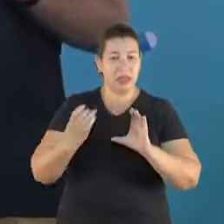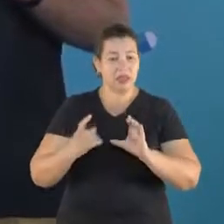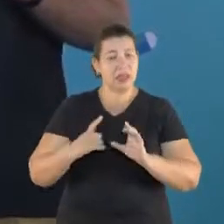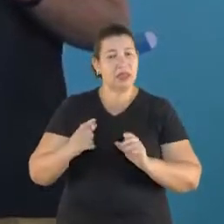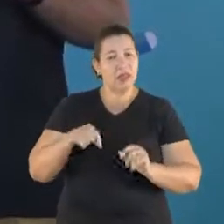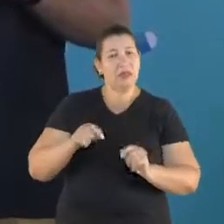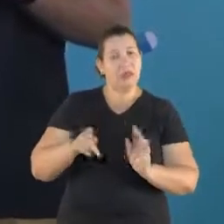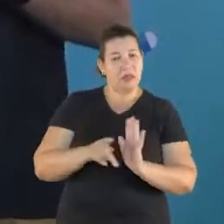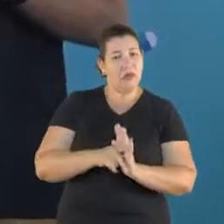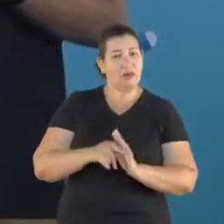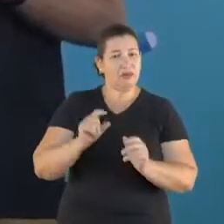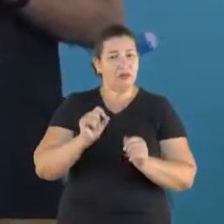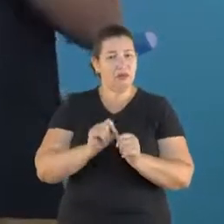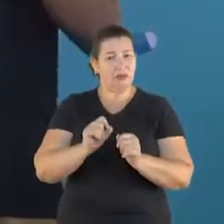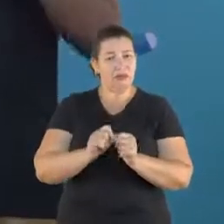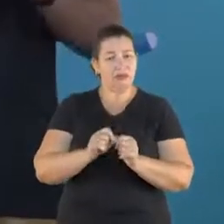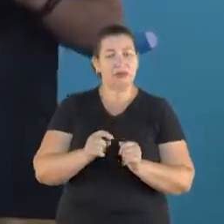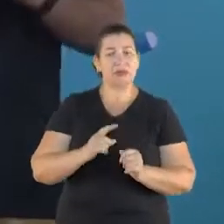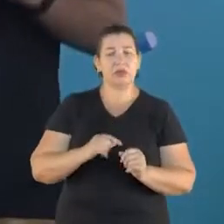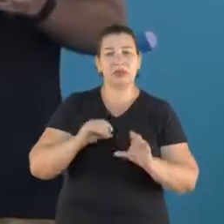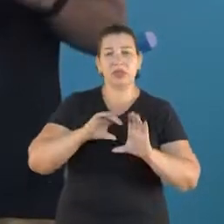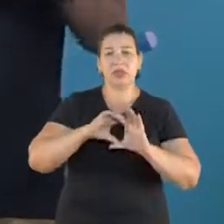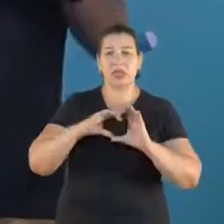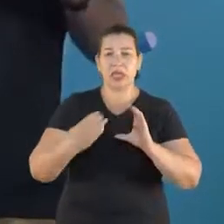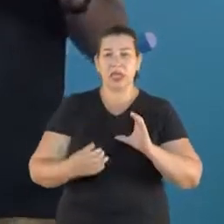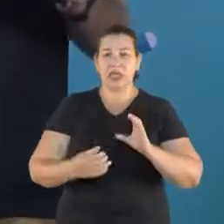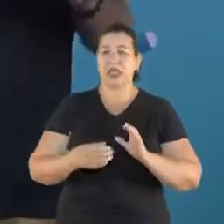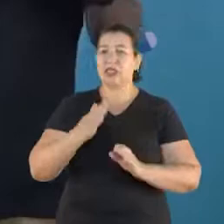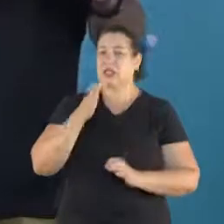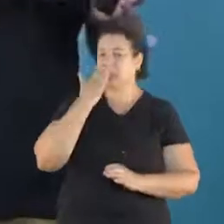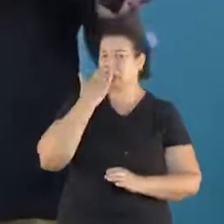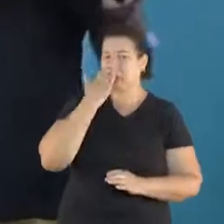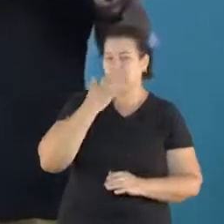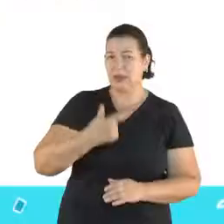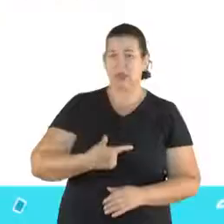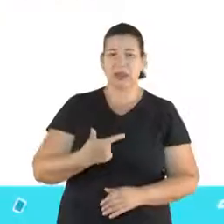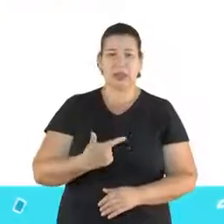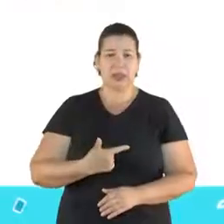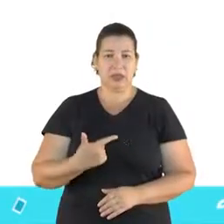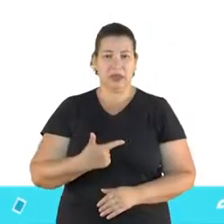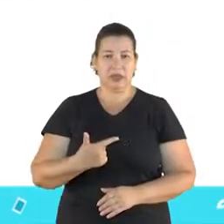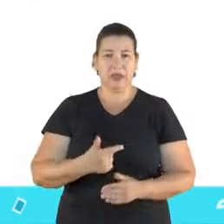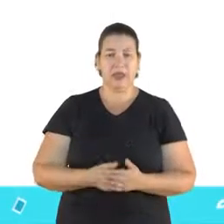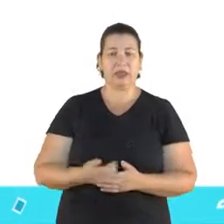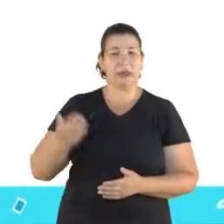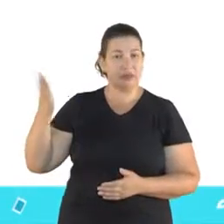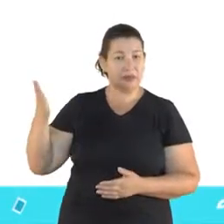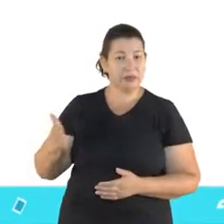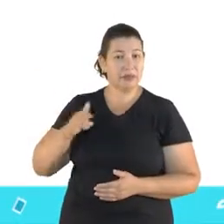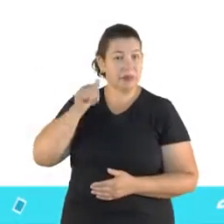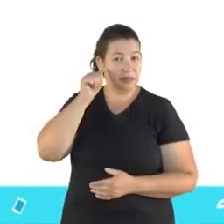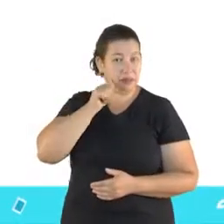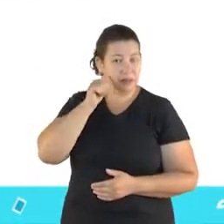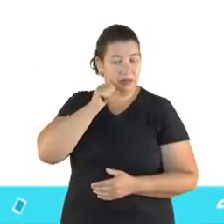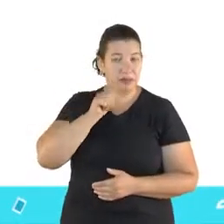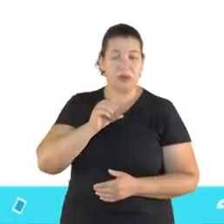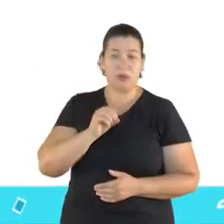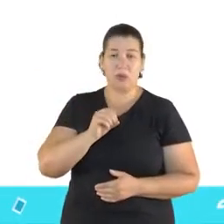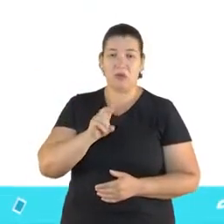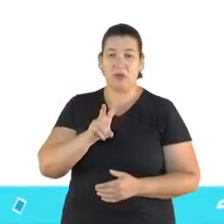esses hormônios e elas são denominadas características sexuais secundárias. As glândulas sexuais femininas são os